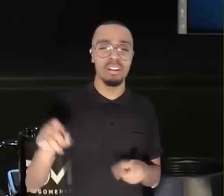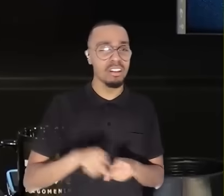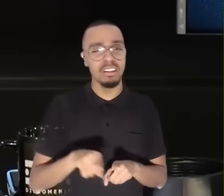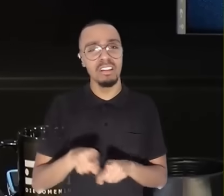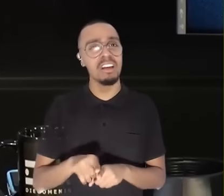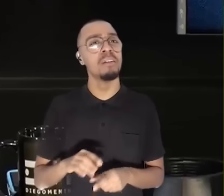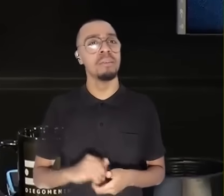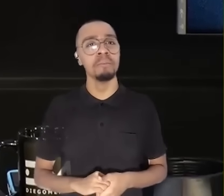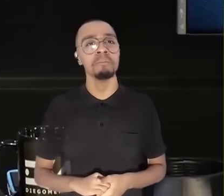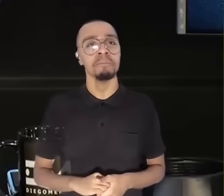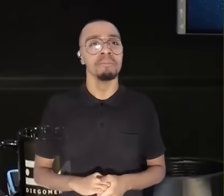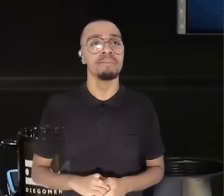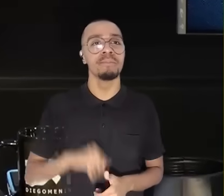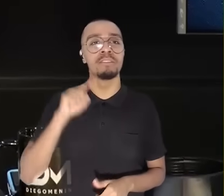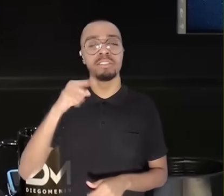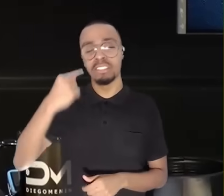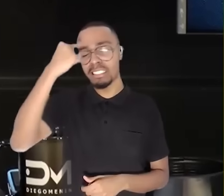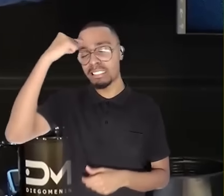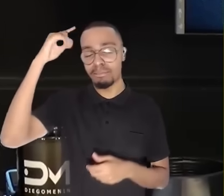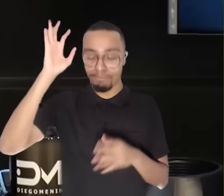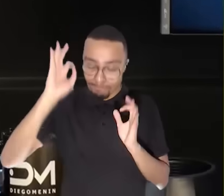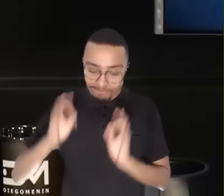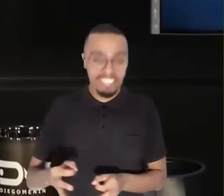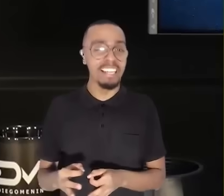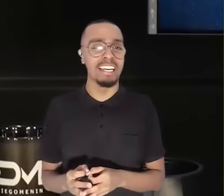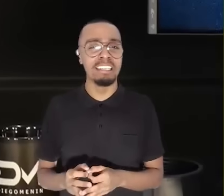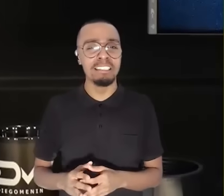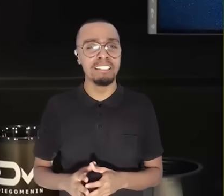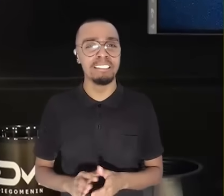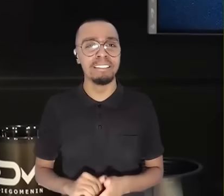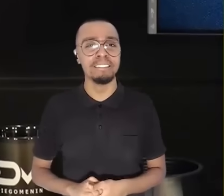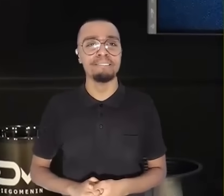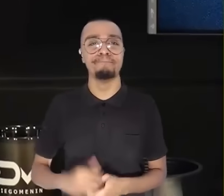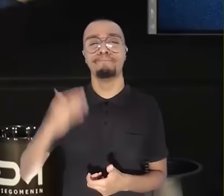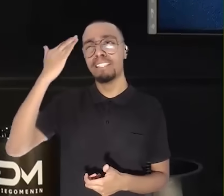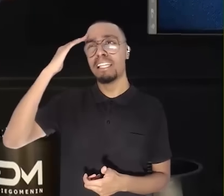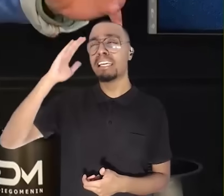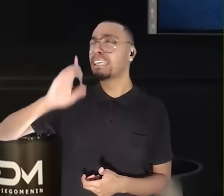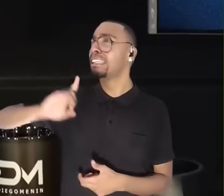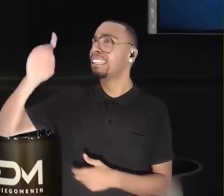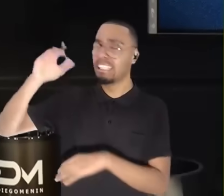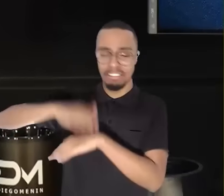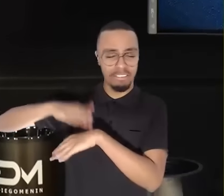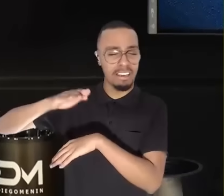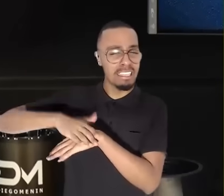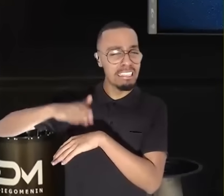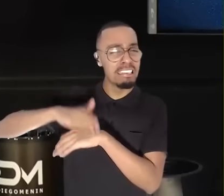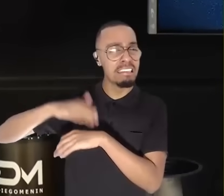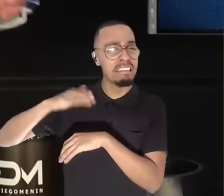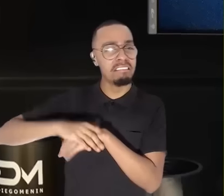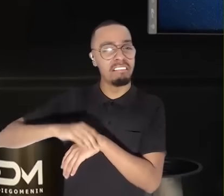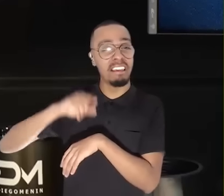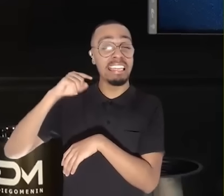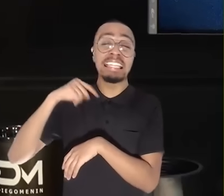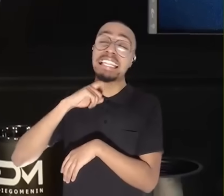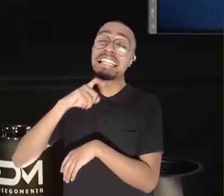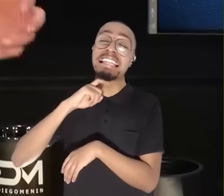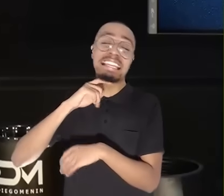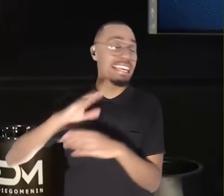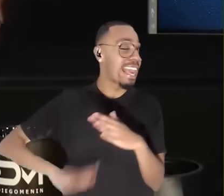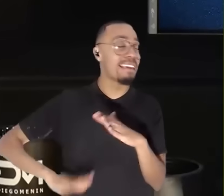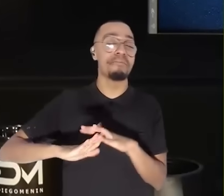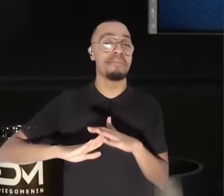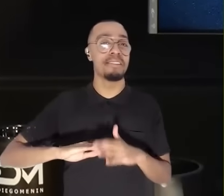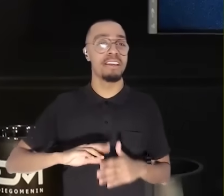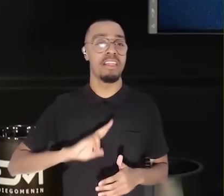sua cabeça bem aberta, para entender que não há nada que vai prender o que Deus vai fazer. Você vai viver o que Deus tem para que você viva, em nome